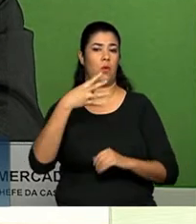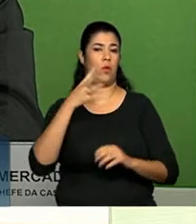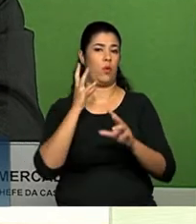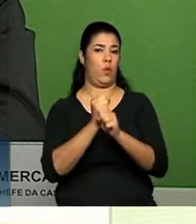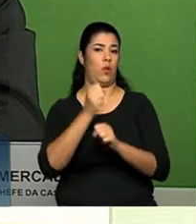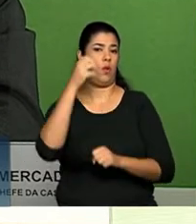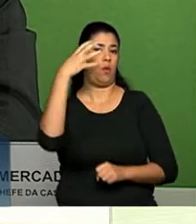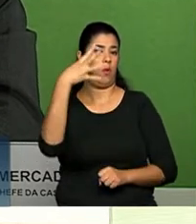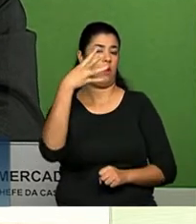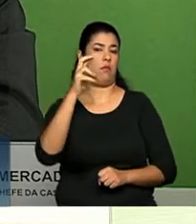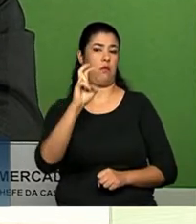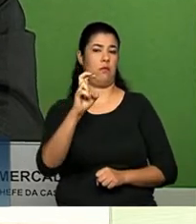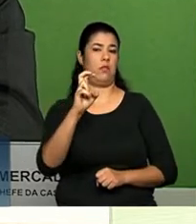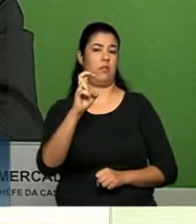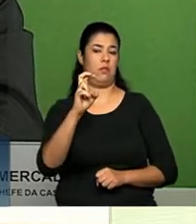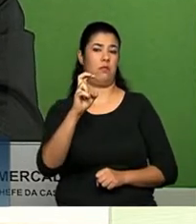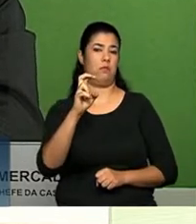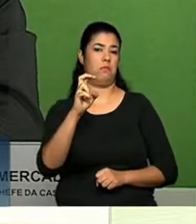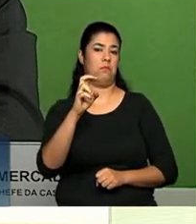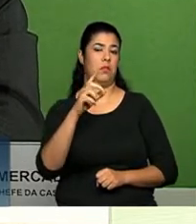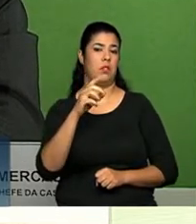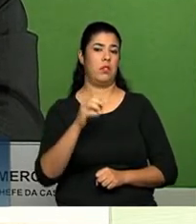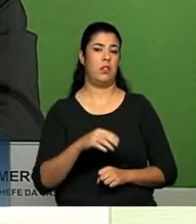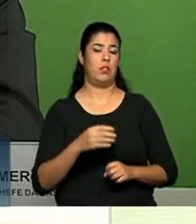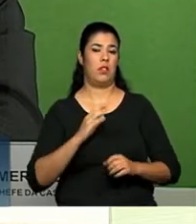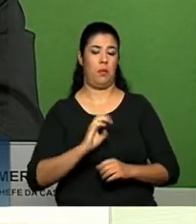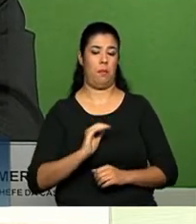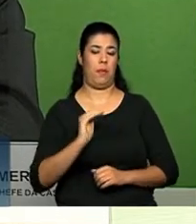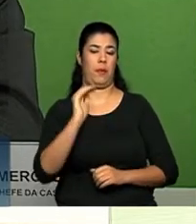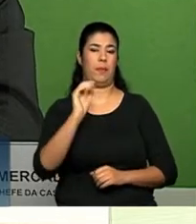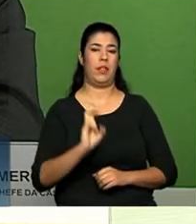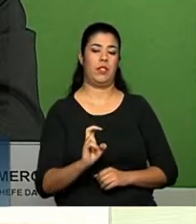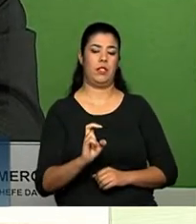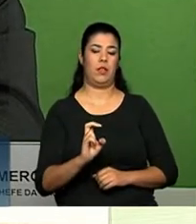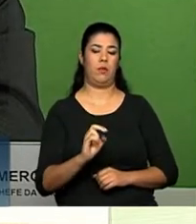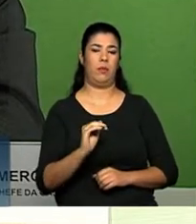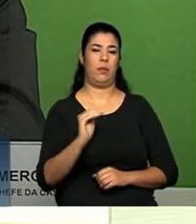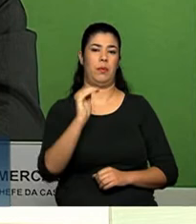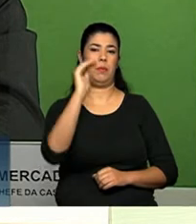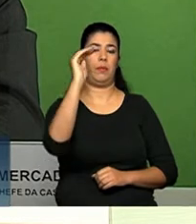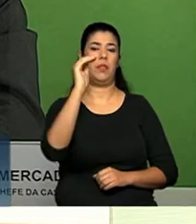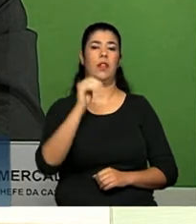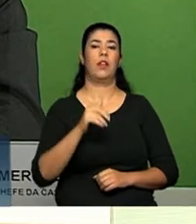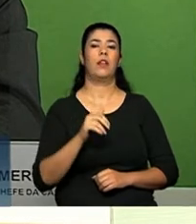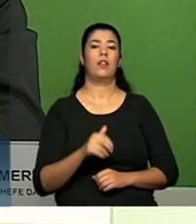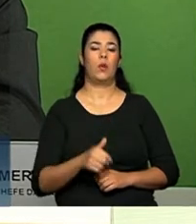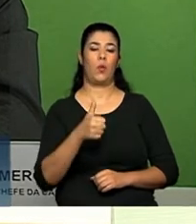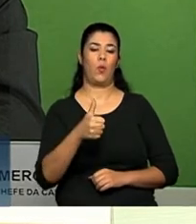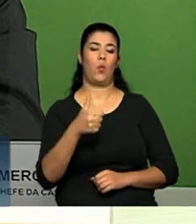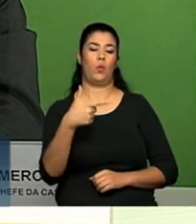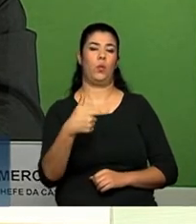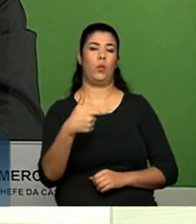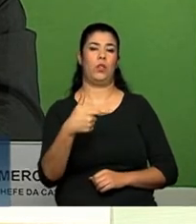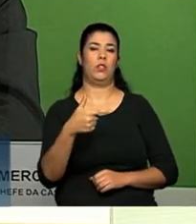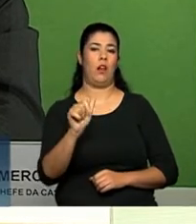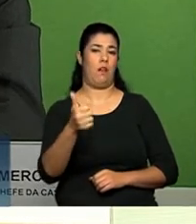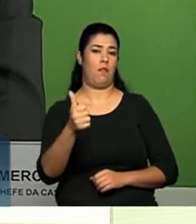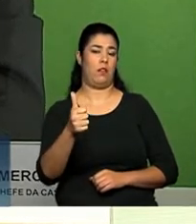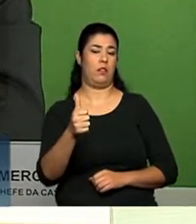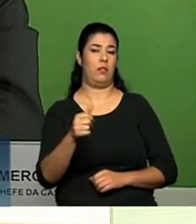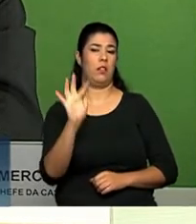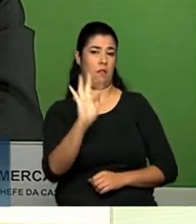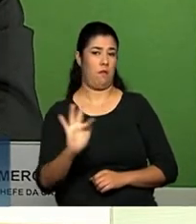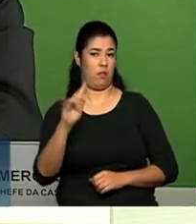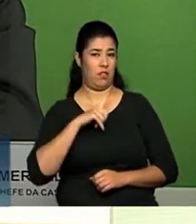nota 3 são os três únicos, são cinco degraus no MEC. Quem tira nota 1 e 2, o curso ou a instituição, não pode